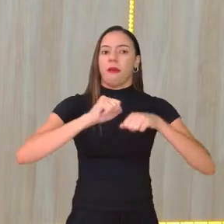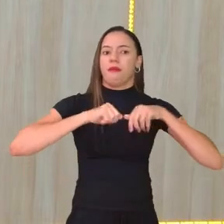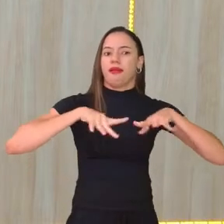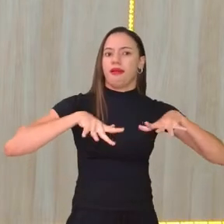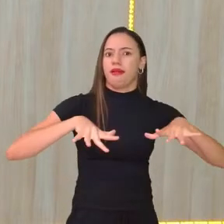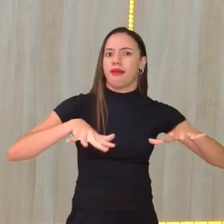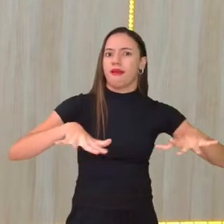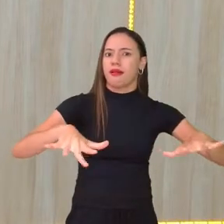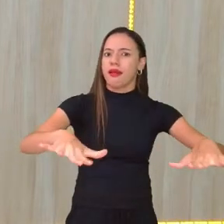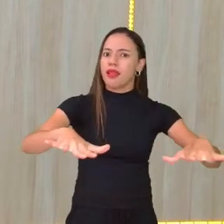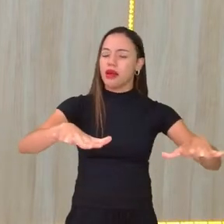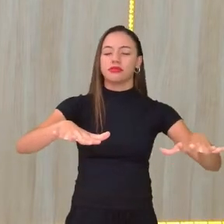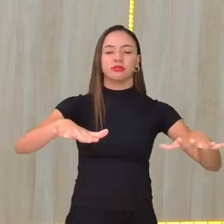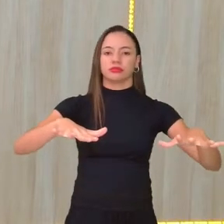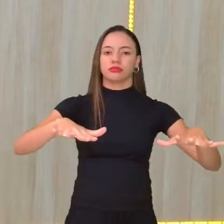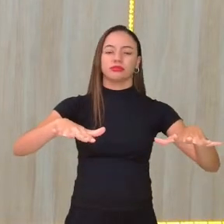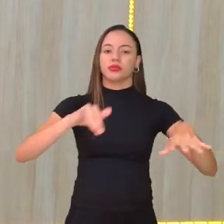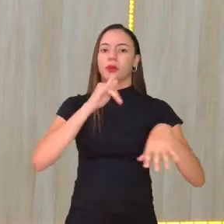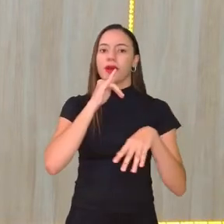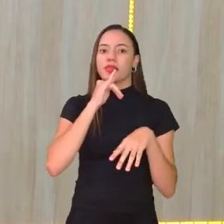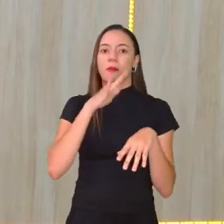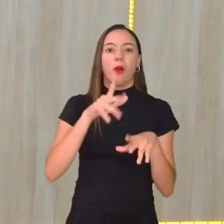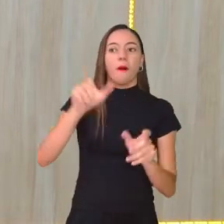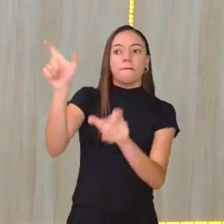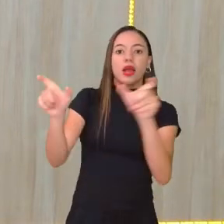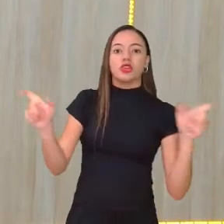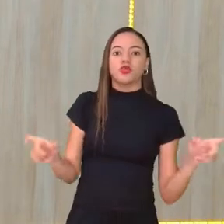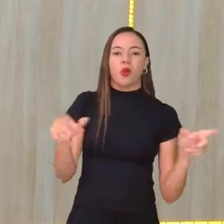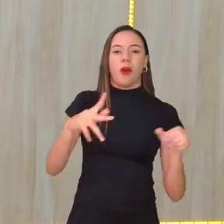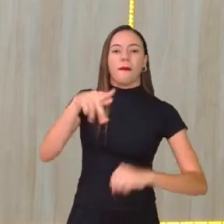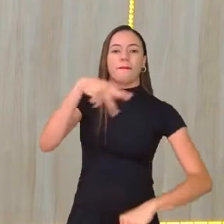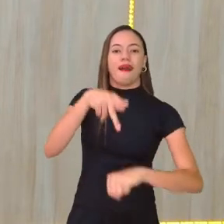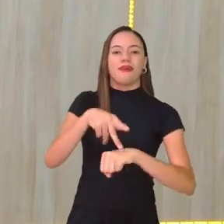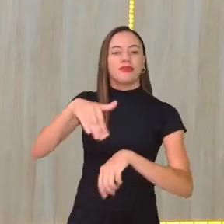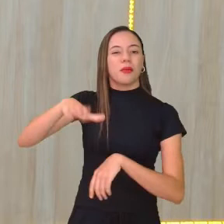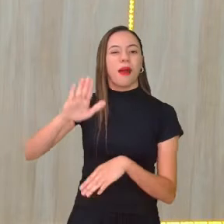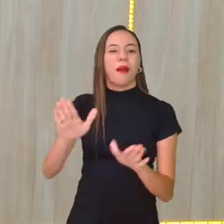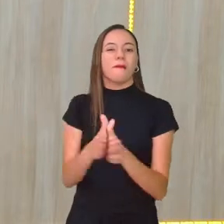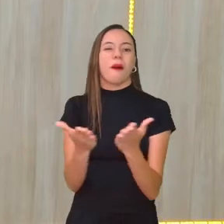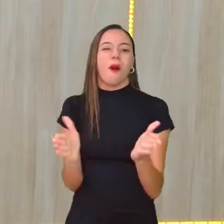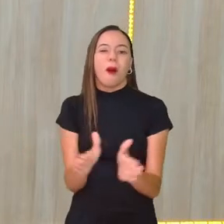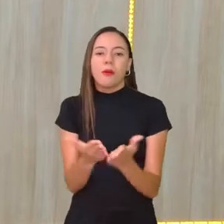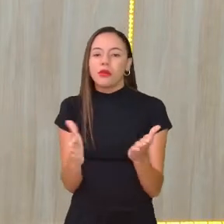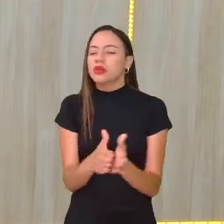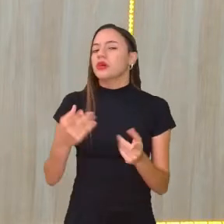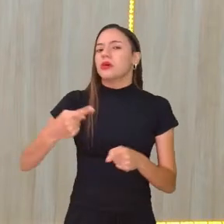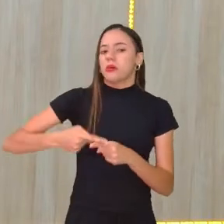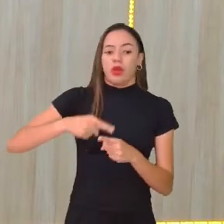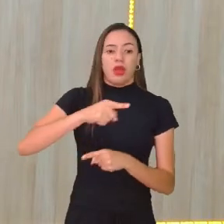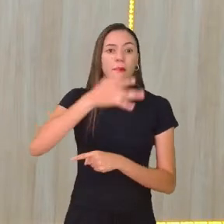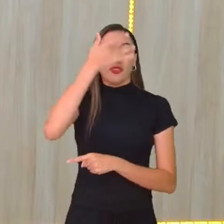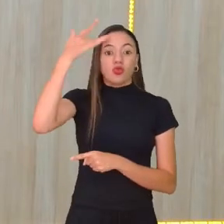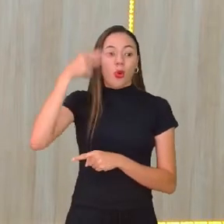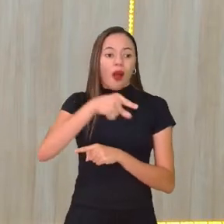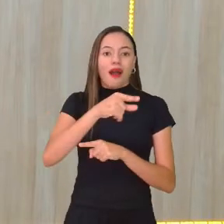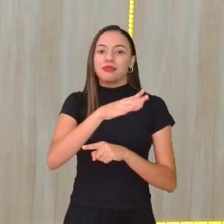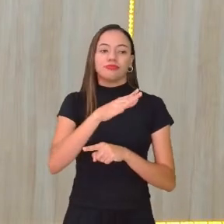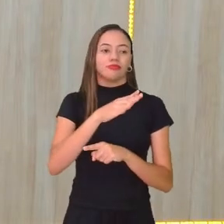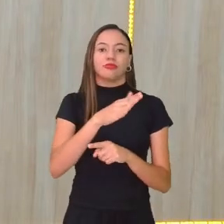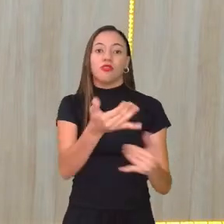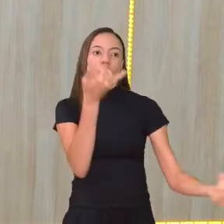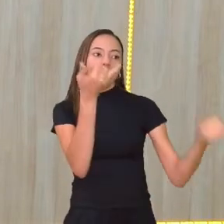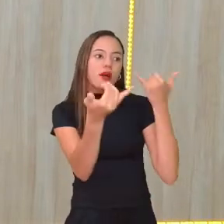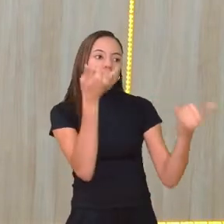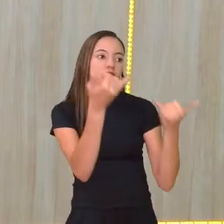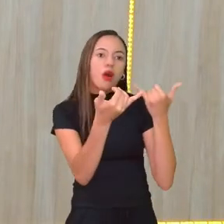mais ainda pelas pessoas de países mais pobres mesmo, justamente porque as pessoas não tinham acesso à informação e não